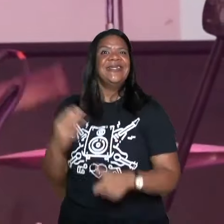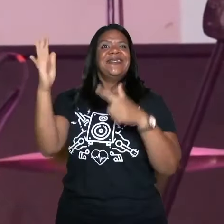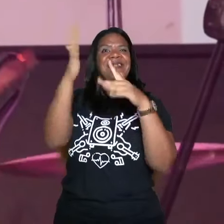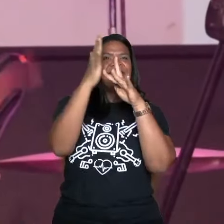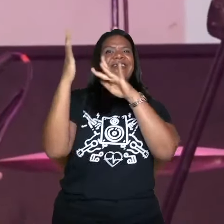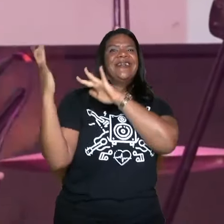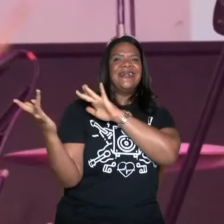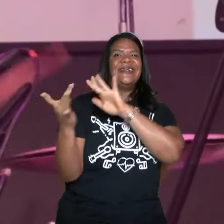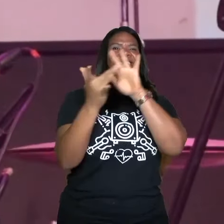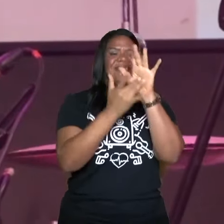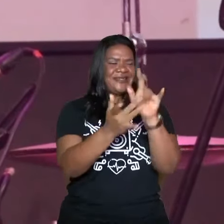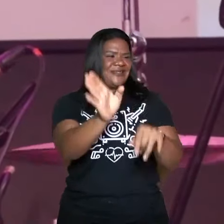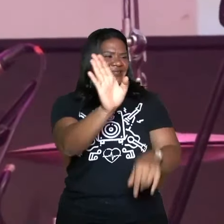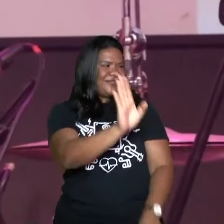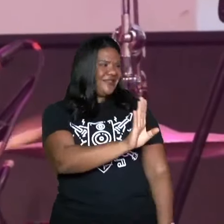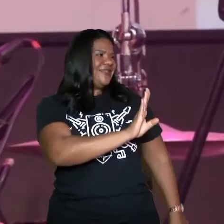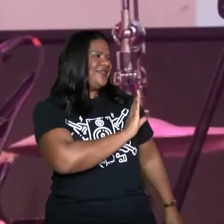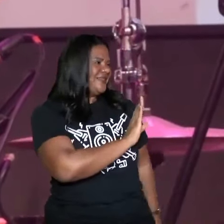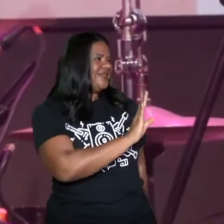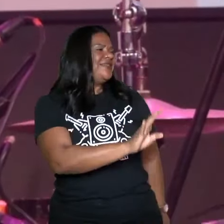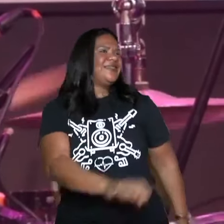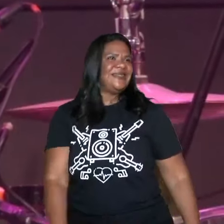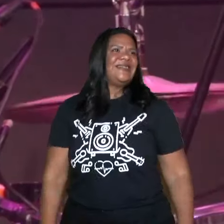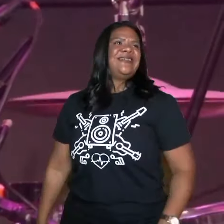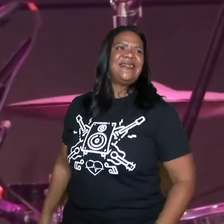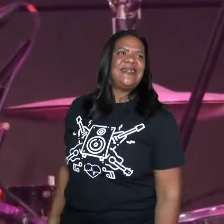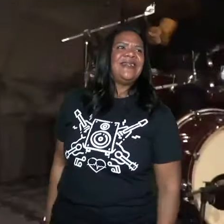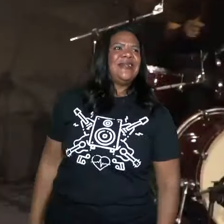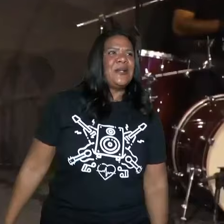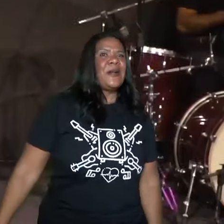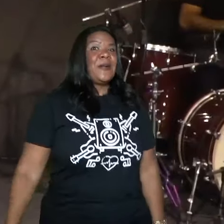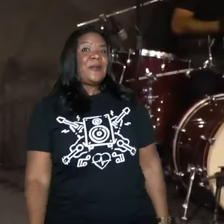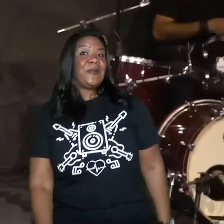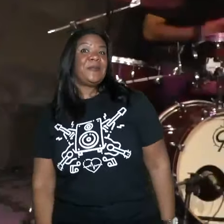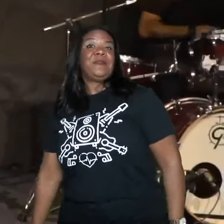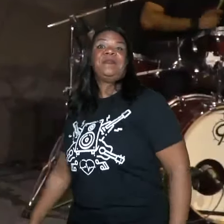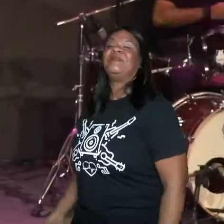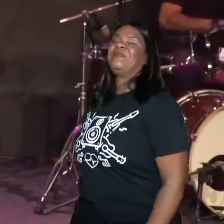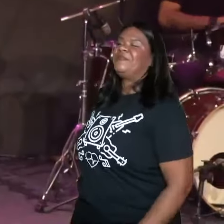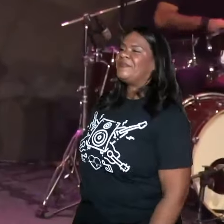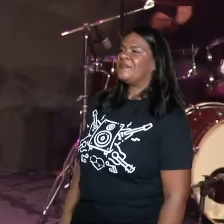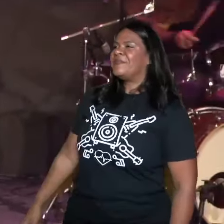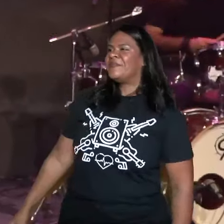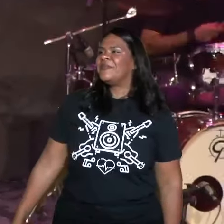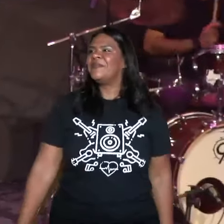vaidade, já dizia o pregador. Uou! Ha!